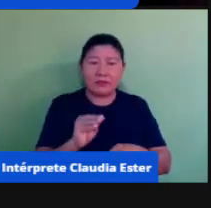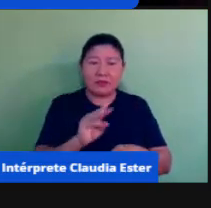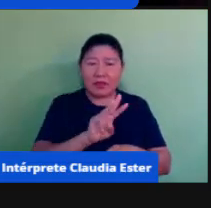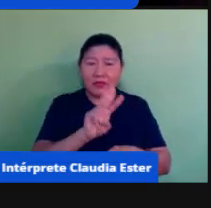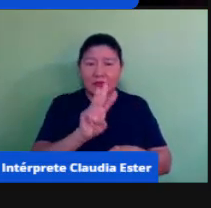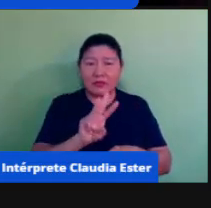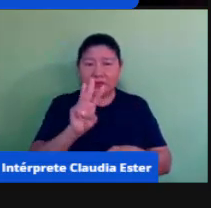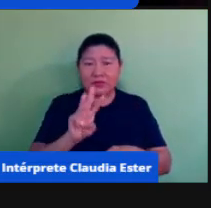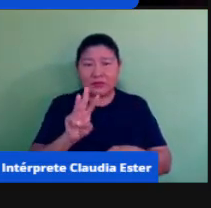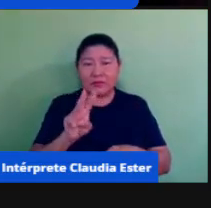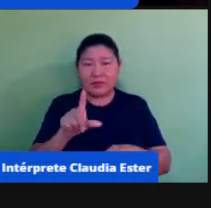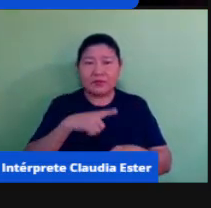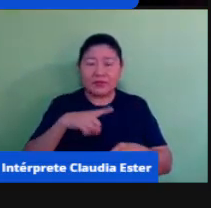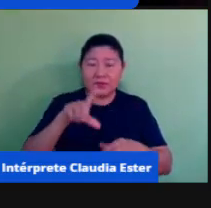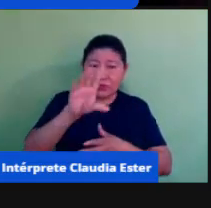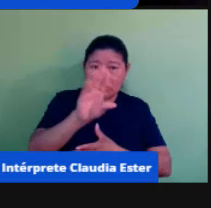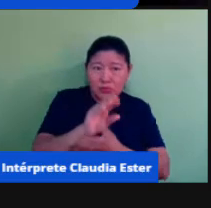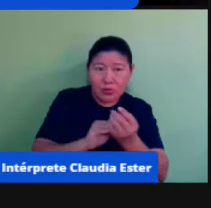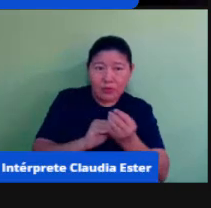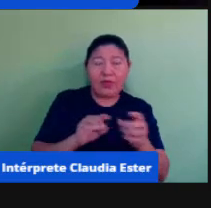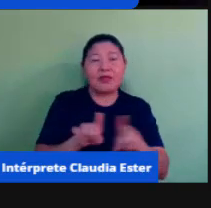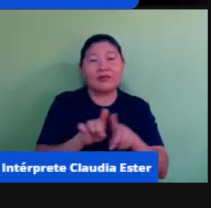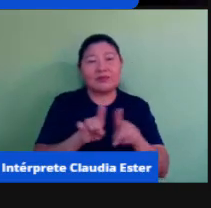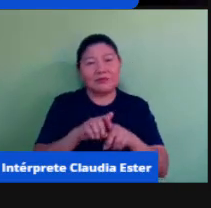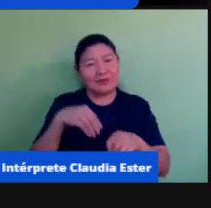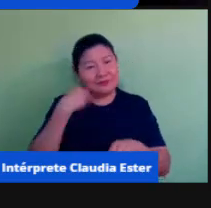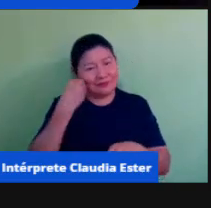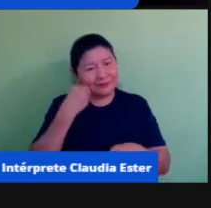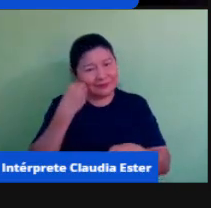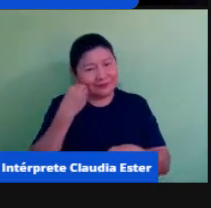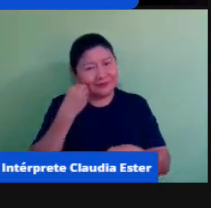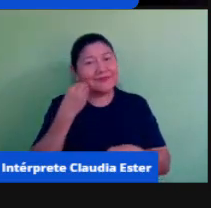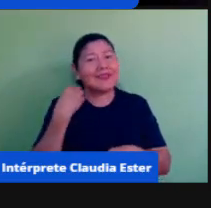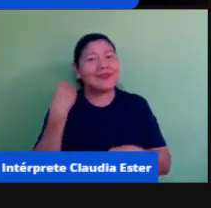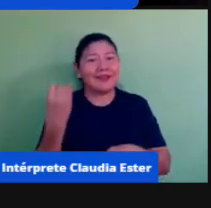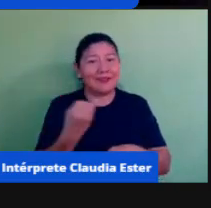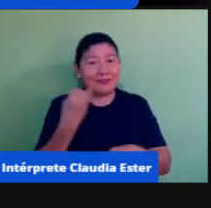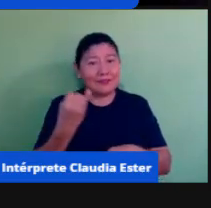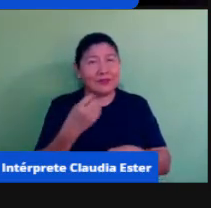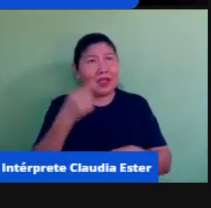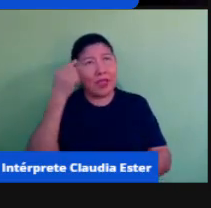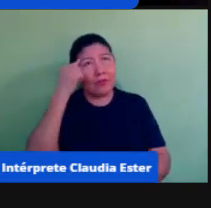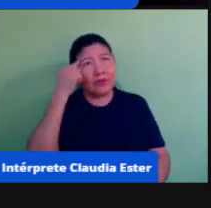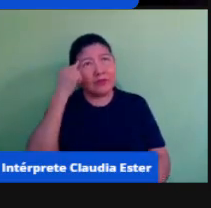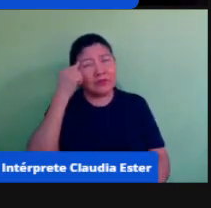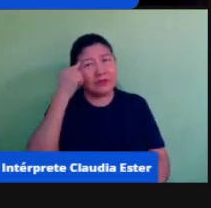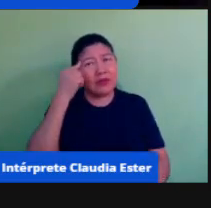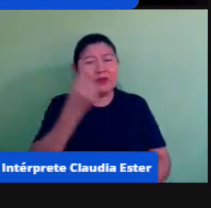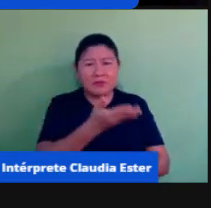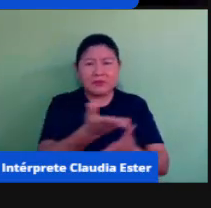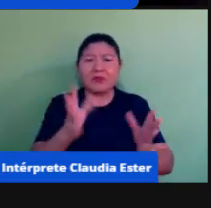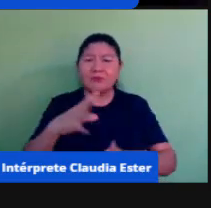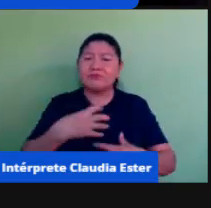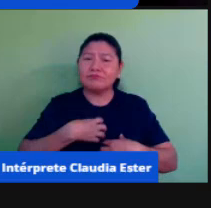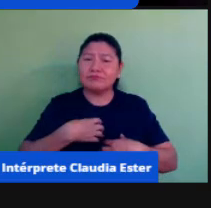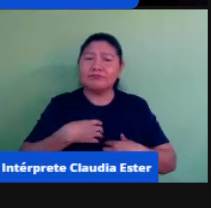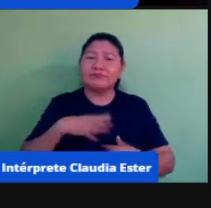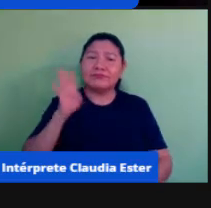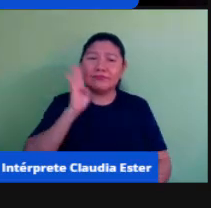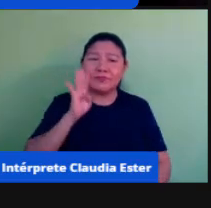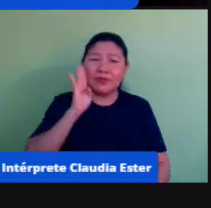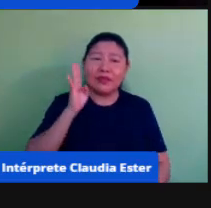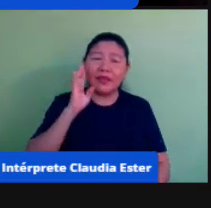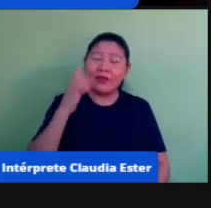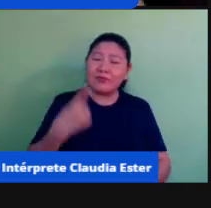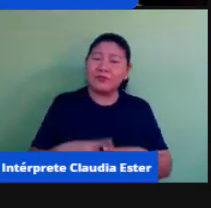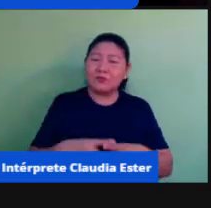poderem entrar, para vocês poderem participar e ver se vocês gostam, porque eu achei bem interessante, porque nós